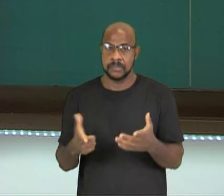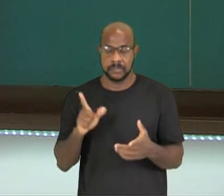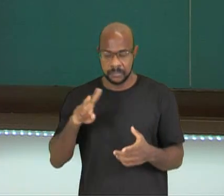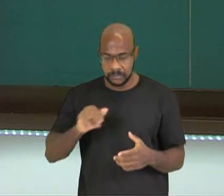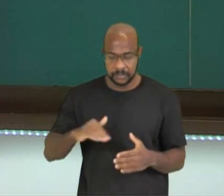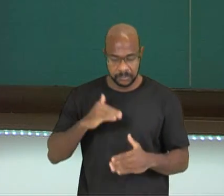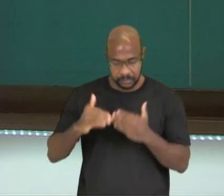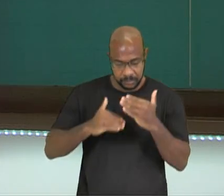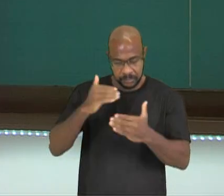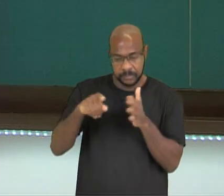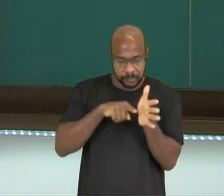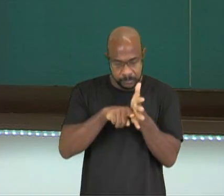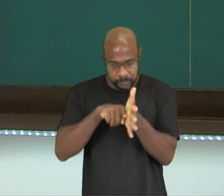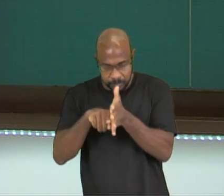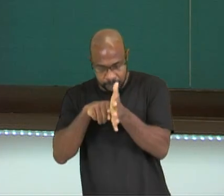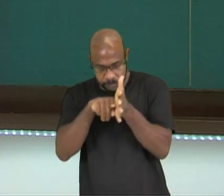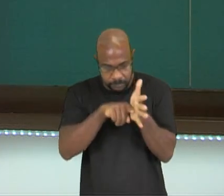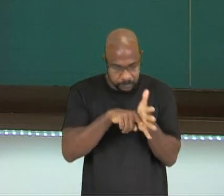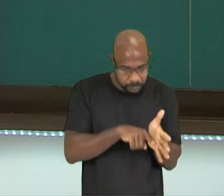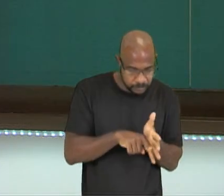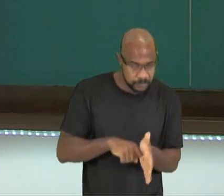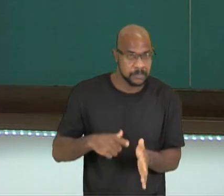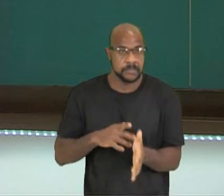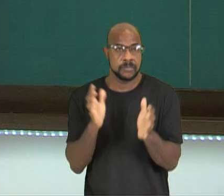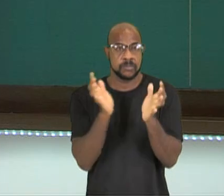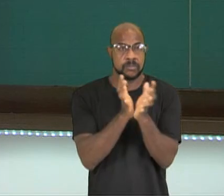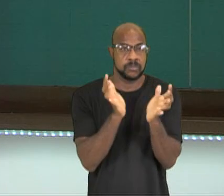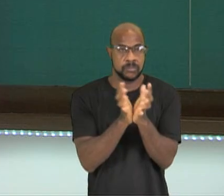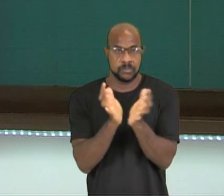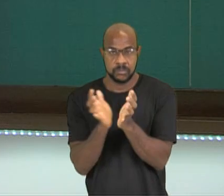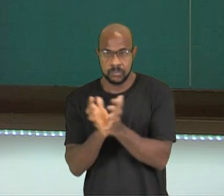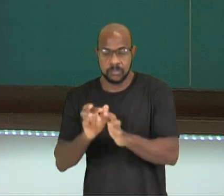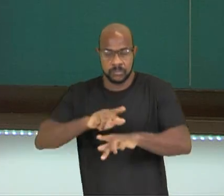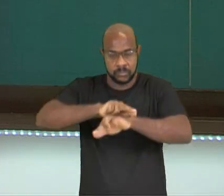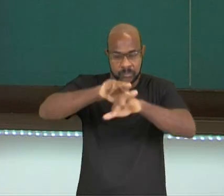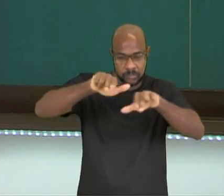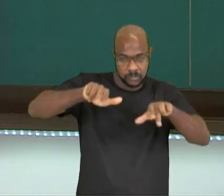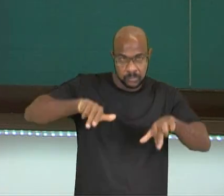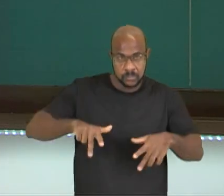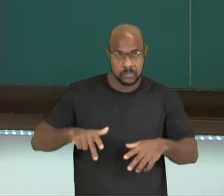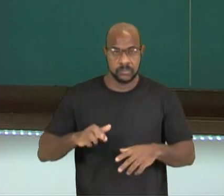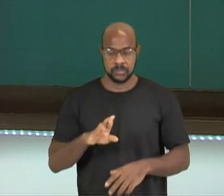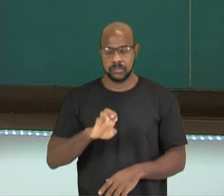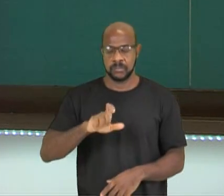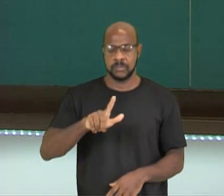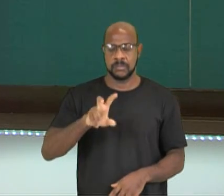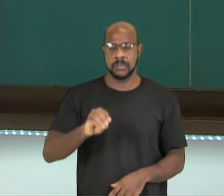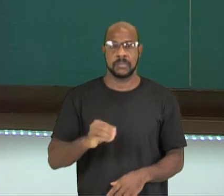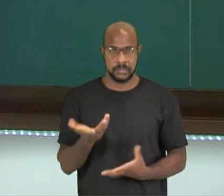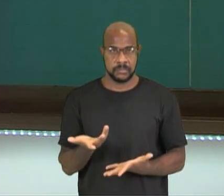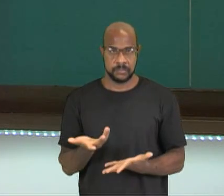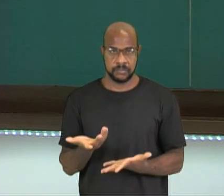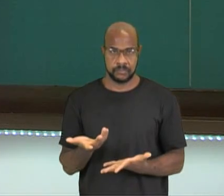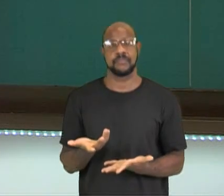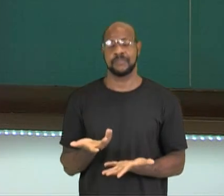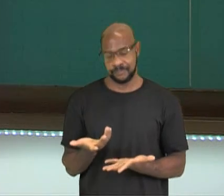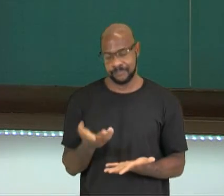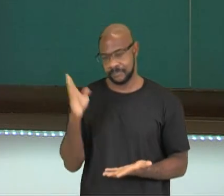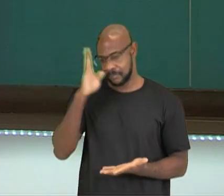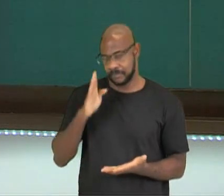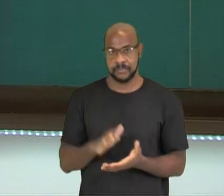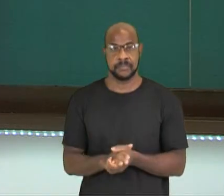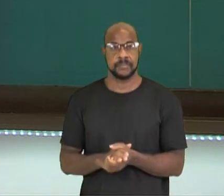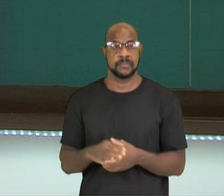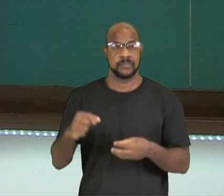desenvolvidos alguns estudos e uma classificação do relevo brasileiro. Foram 3 professores ali,